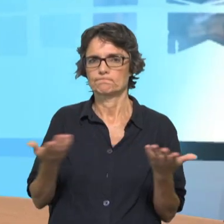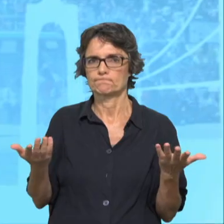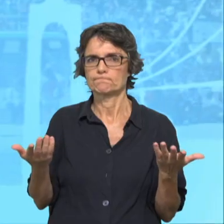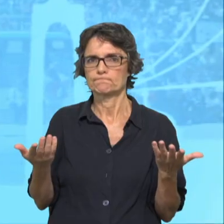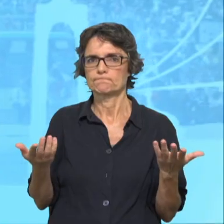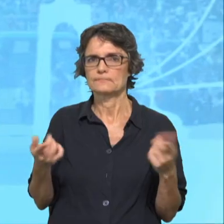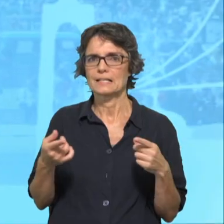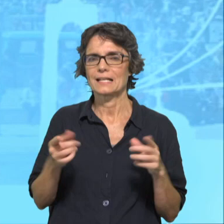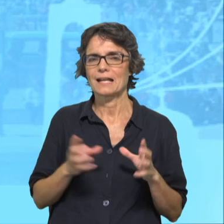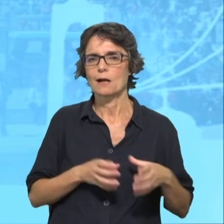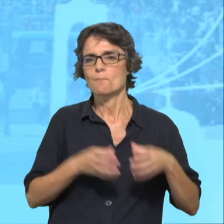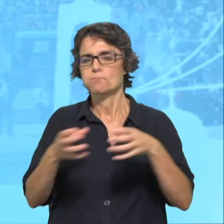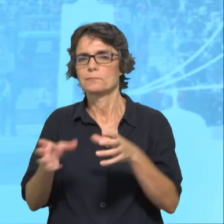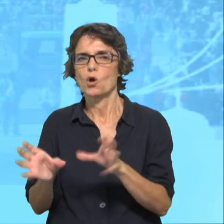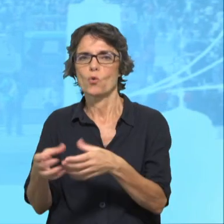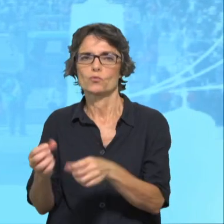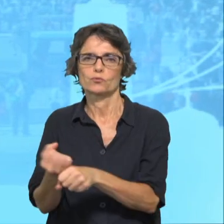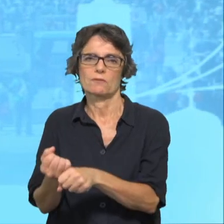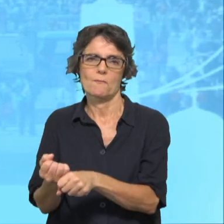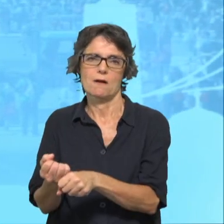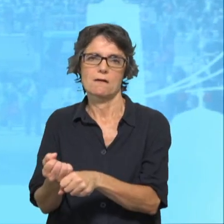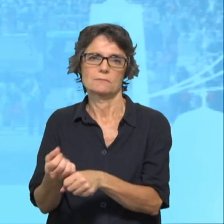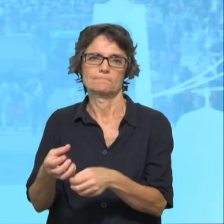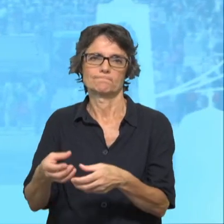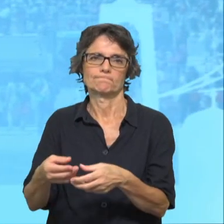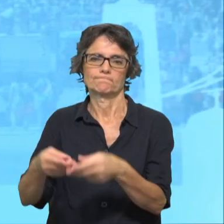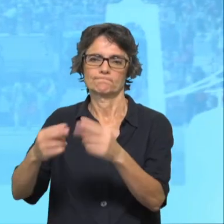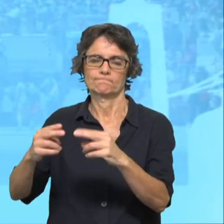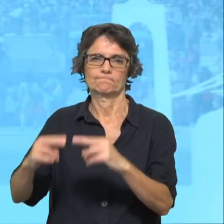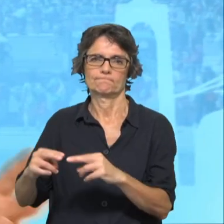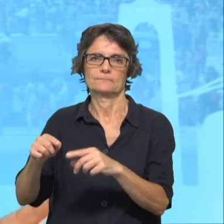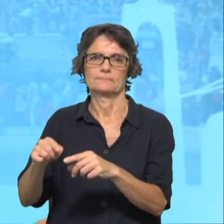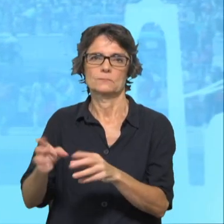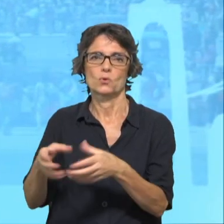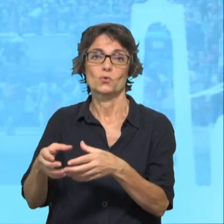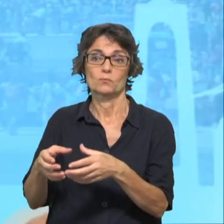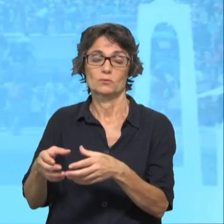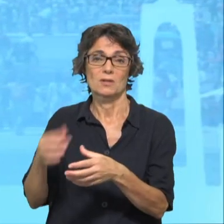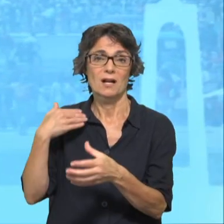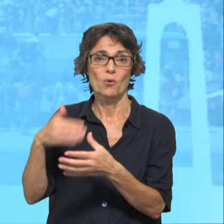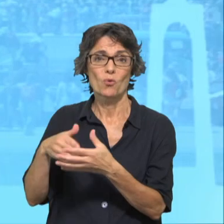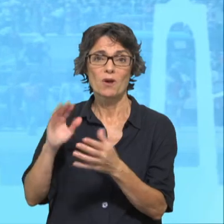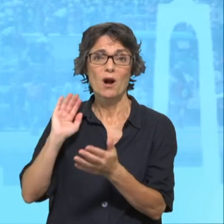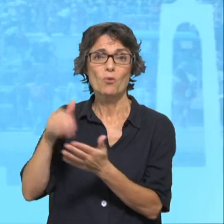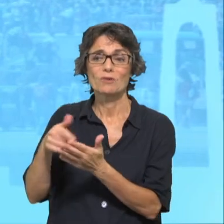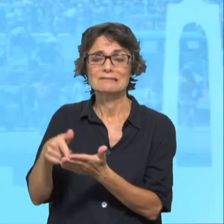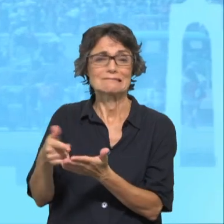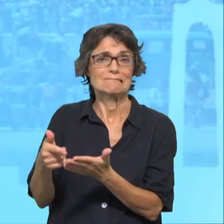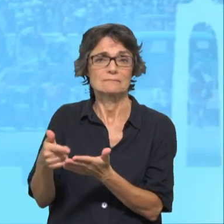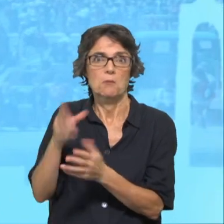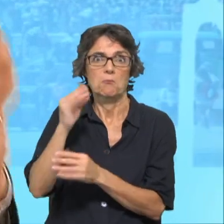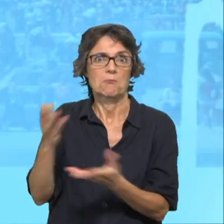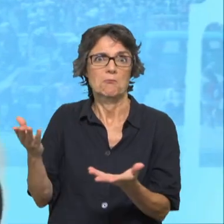passava para os grupos de trabalho. E sobre os grupos de trabalho e os resultados dos grupos de trabalho é um mistério. Não tão difícil como o